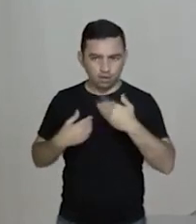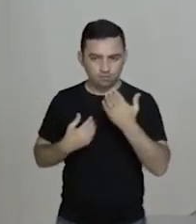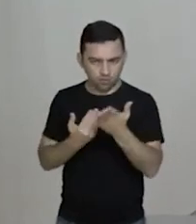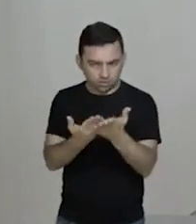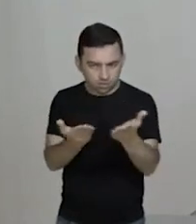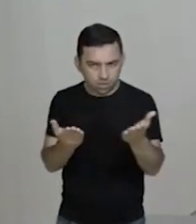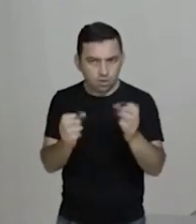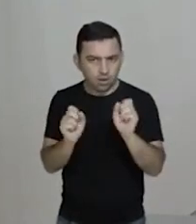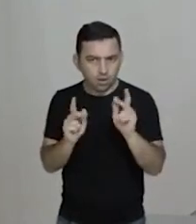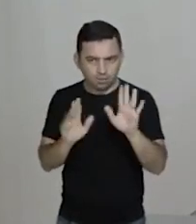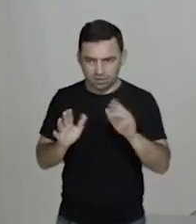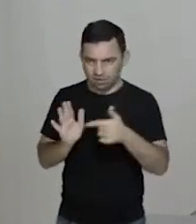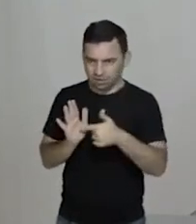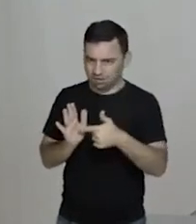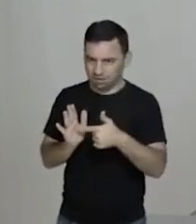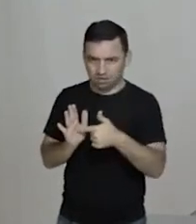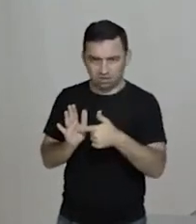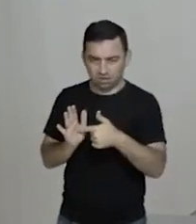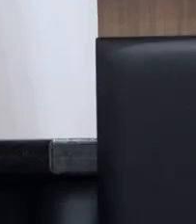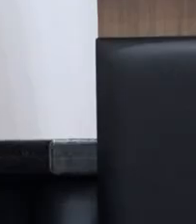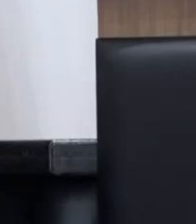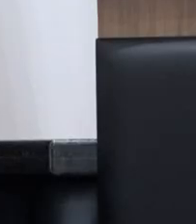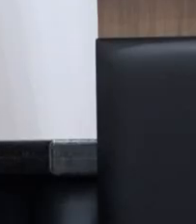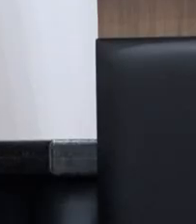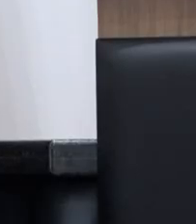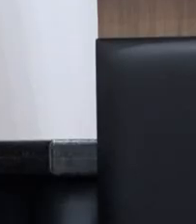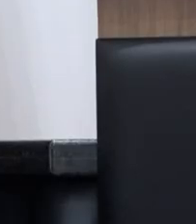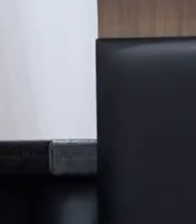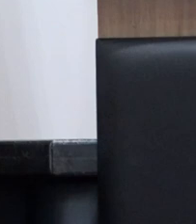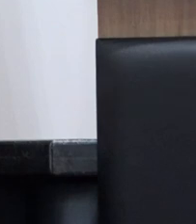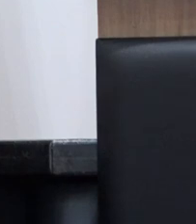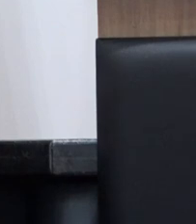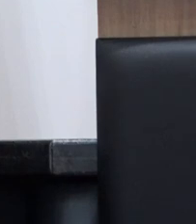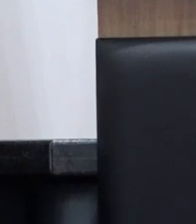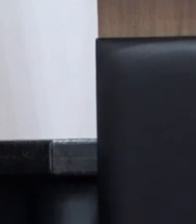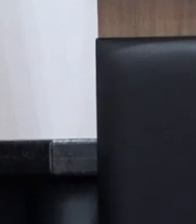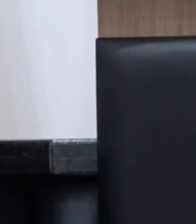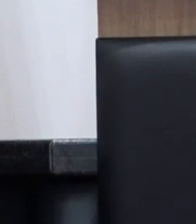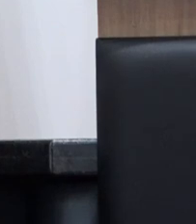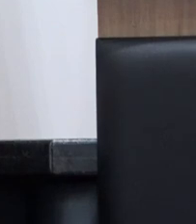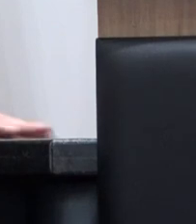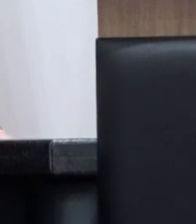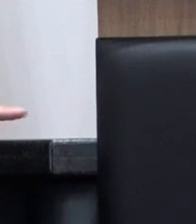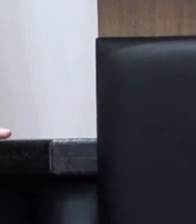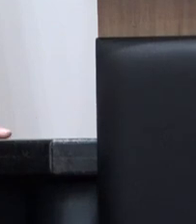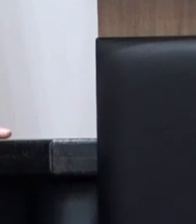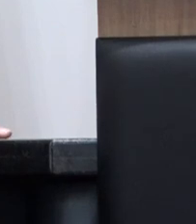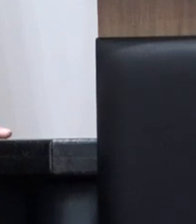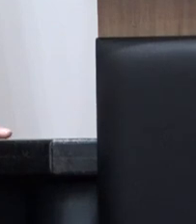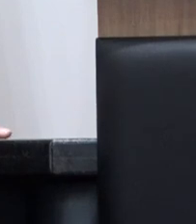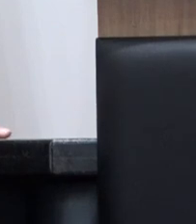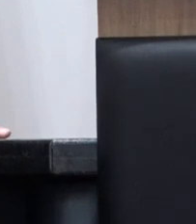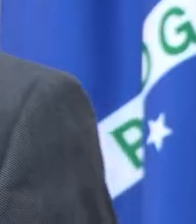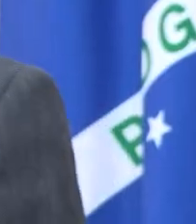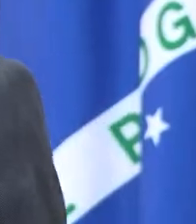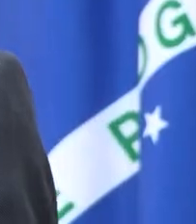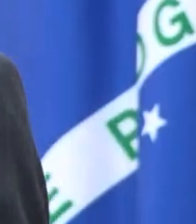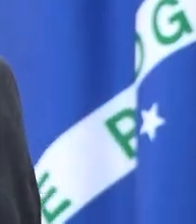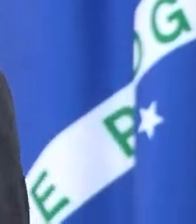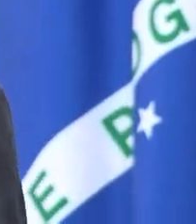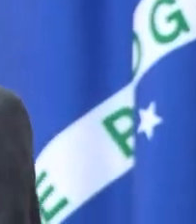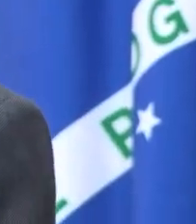isso daqui não vai passar despercebido eu vou investigar o deputado neldes abordou o fundo Estadual de combate ao câncer